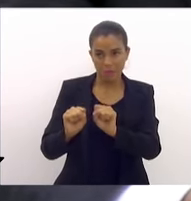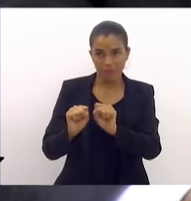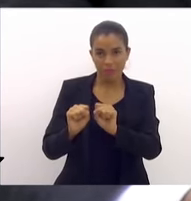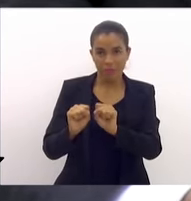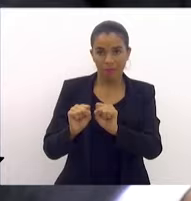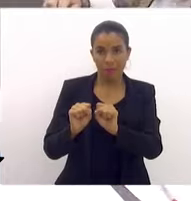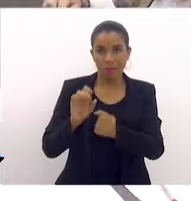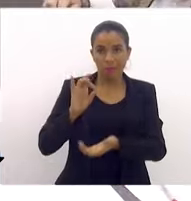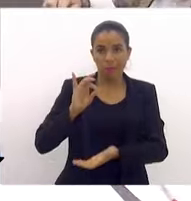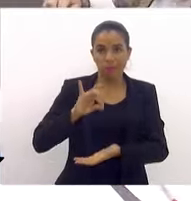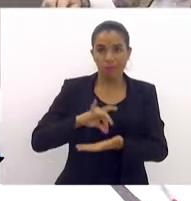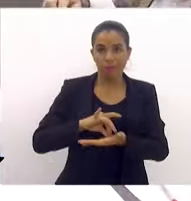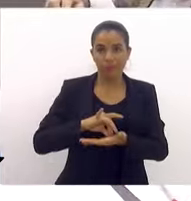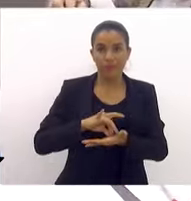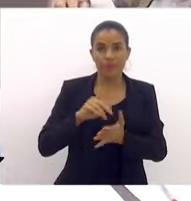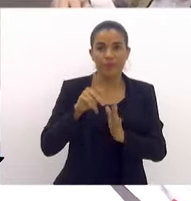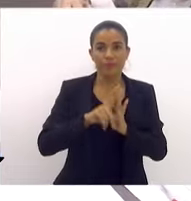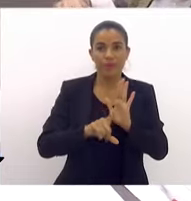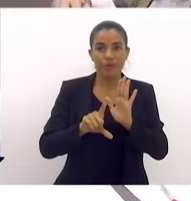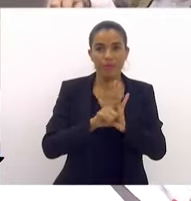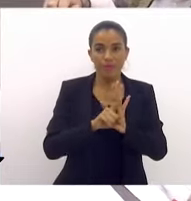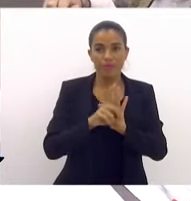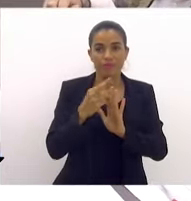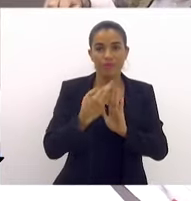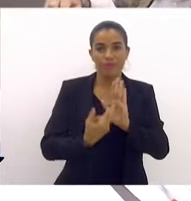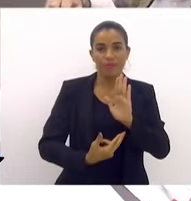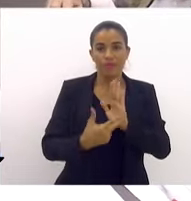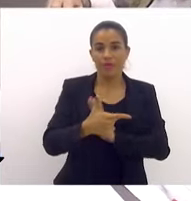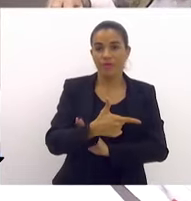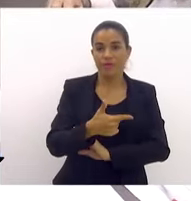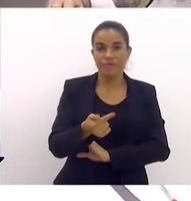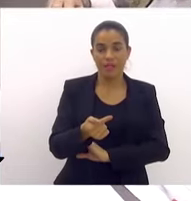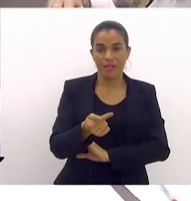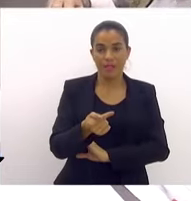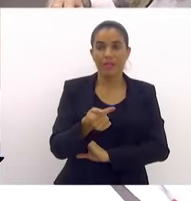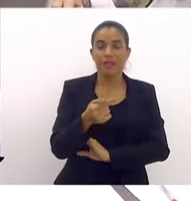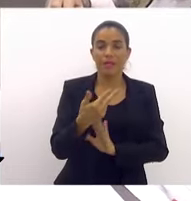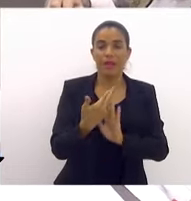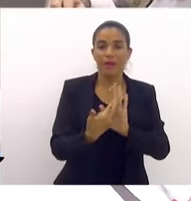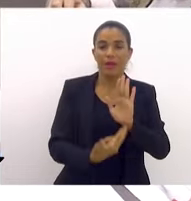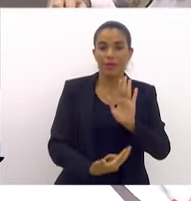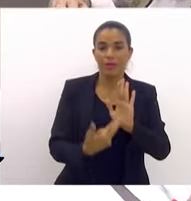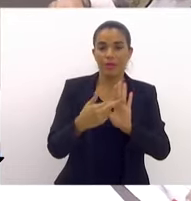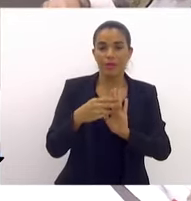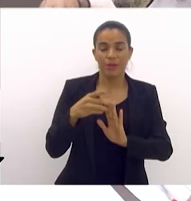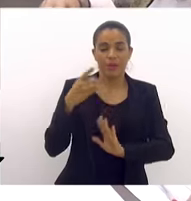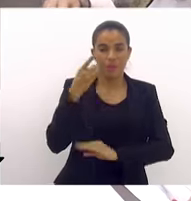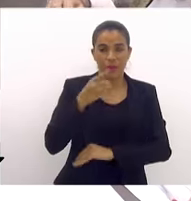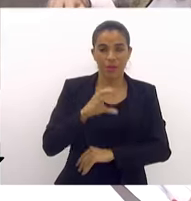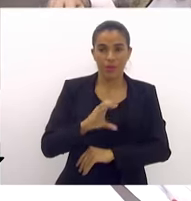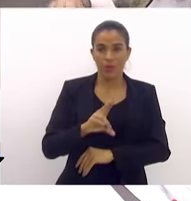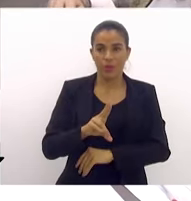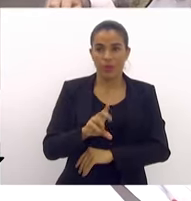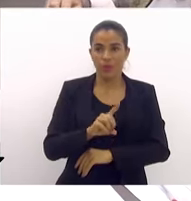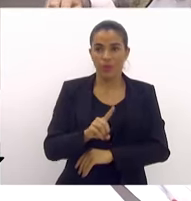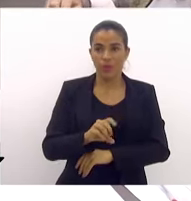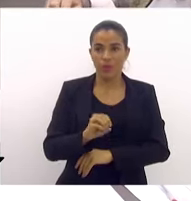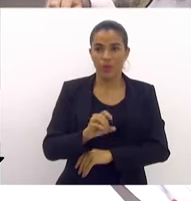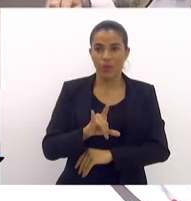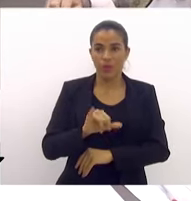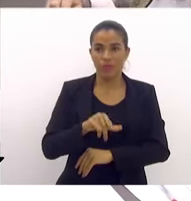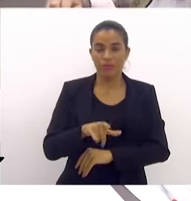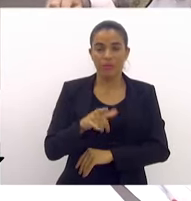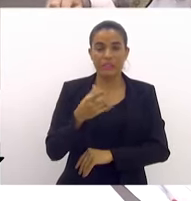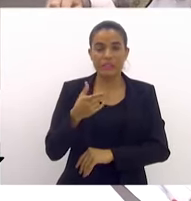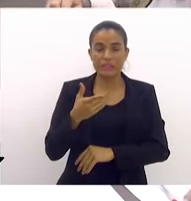Na verdade, o projeto de relatoria, o próximo seria o 27, que seria da relatoria do deputado Cozolino. Eu ia pedir aqui que